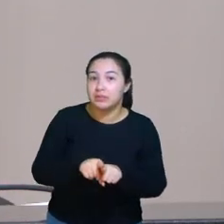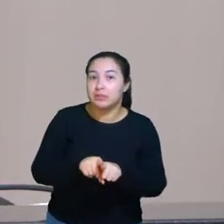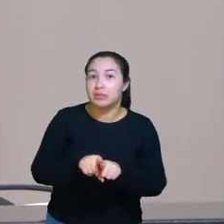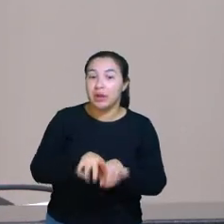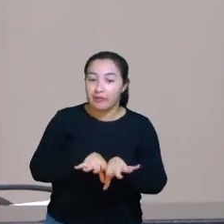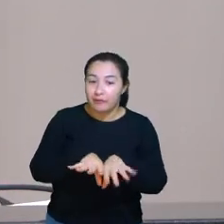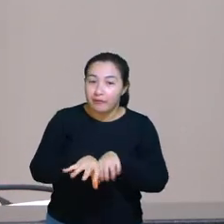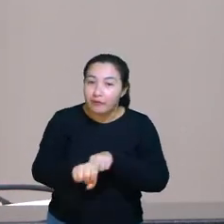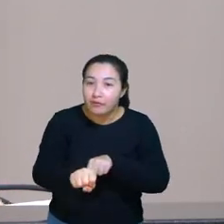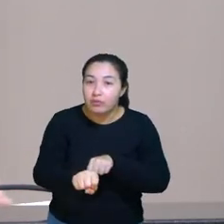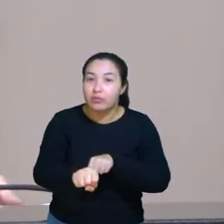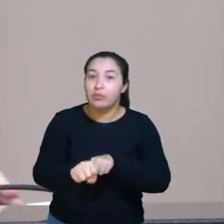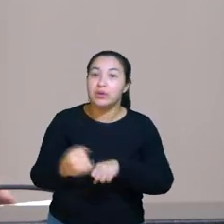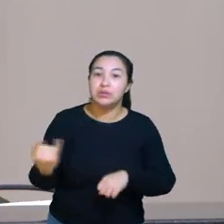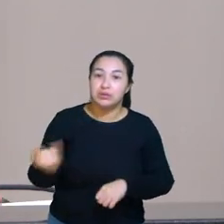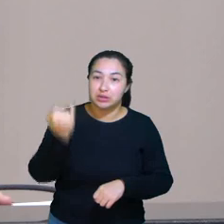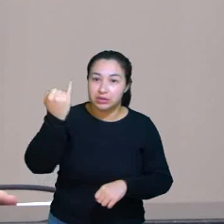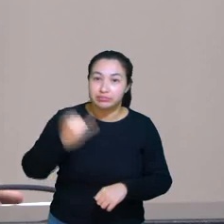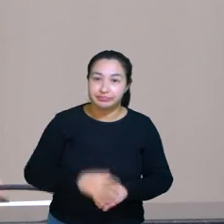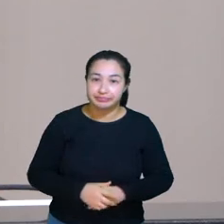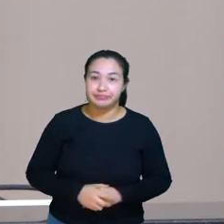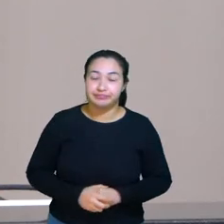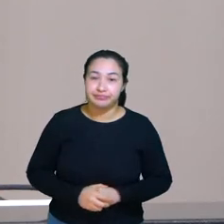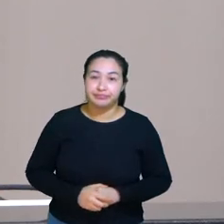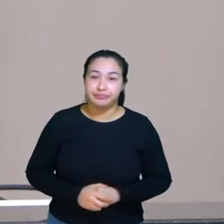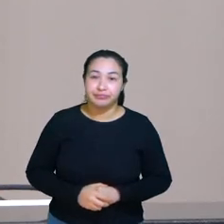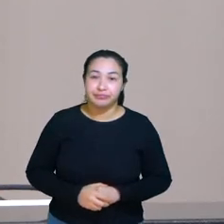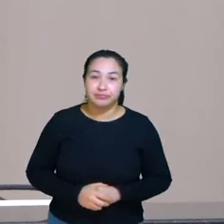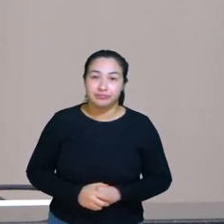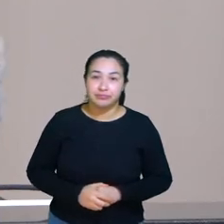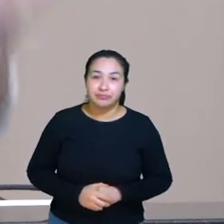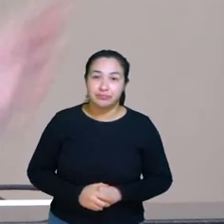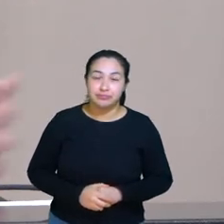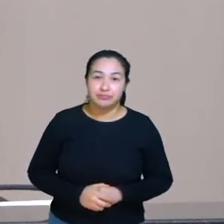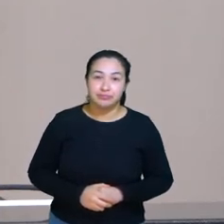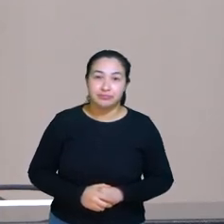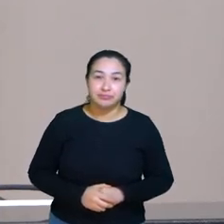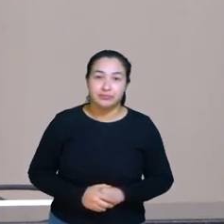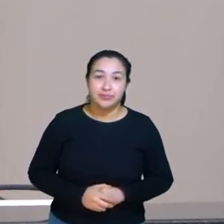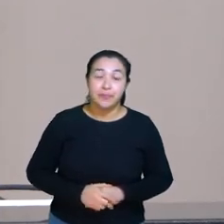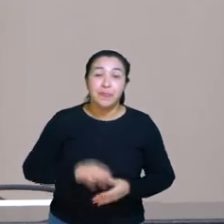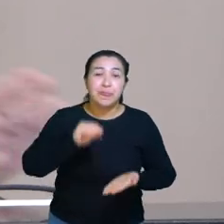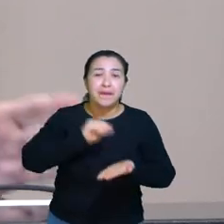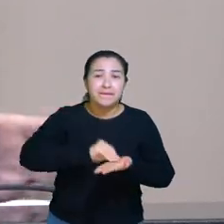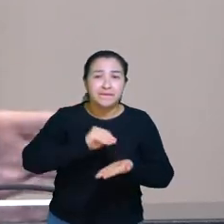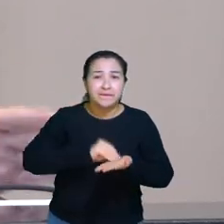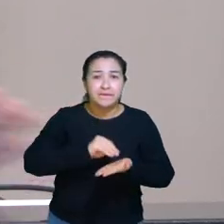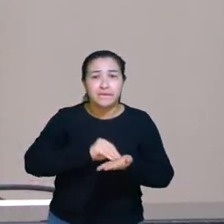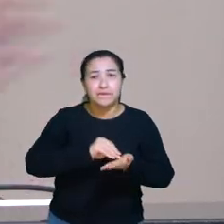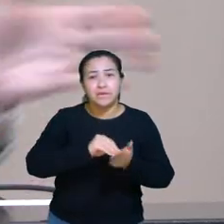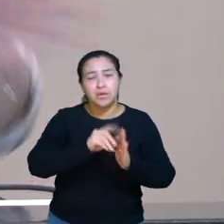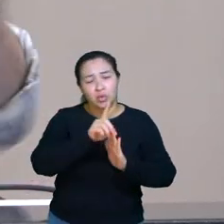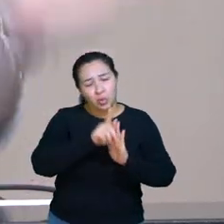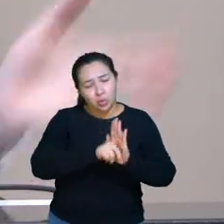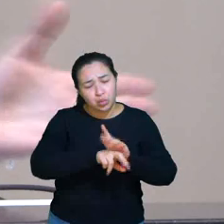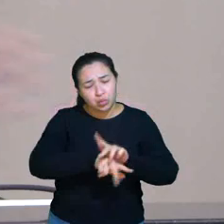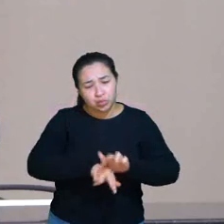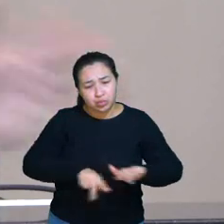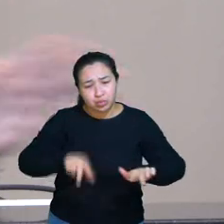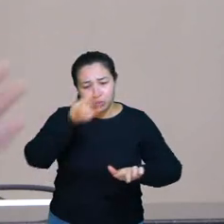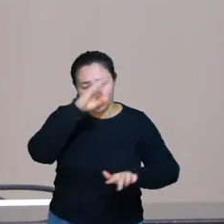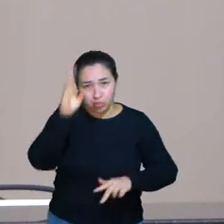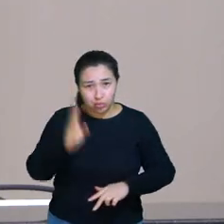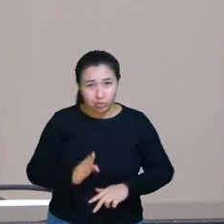Formação né e e na falta dessas diretrizes nacionais que nós temos